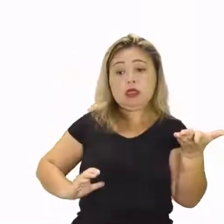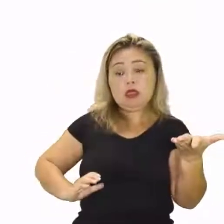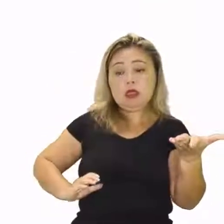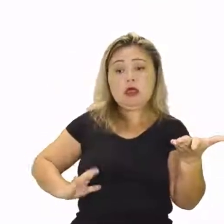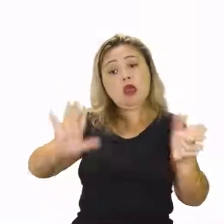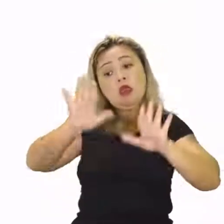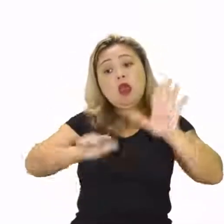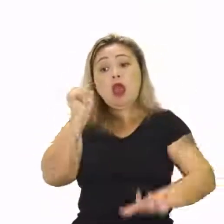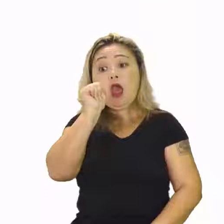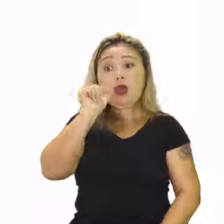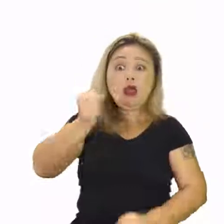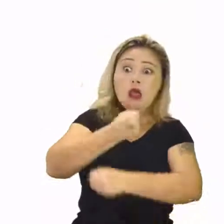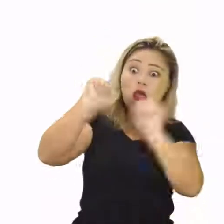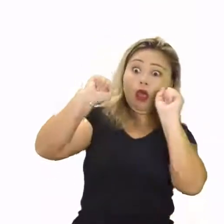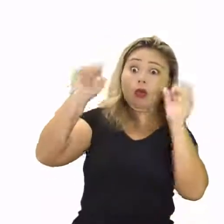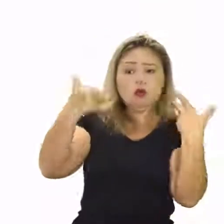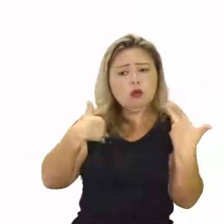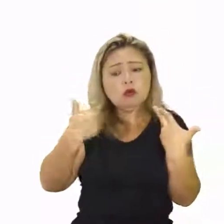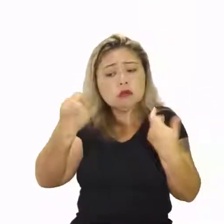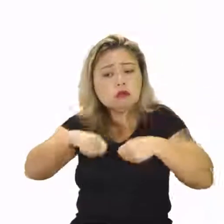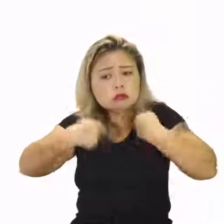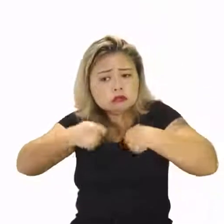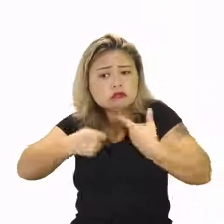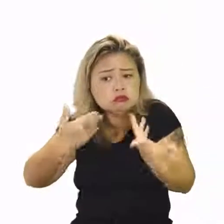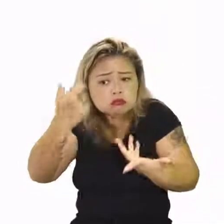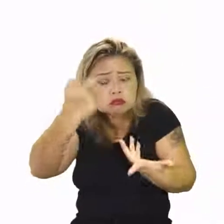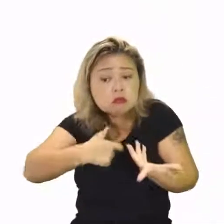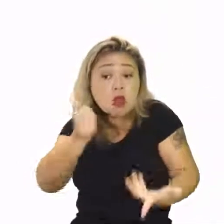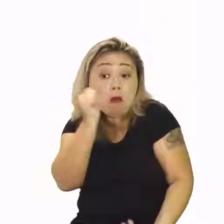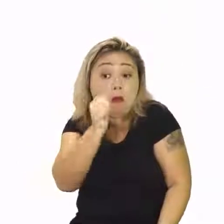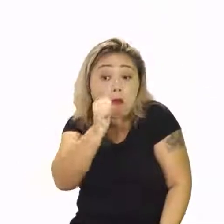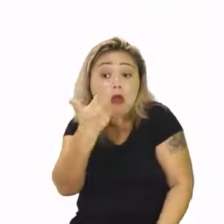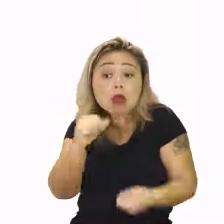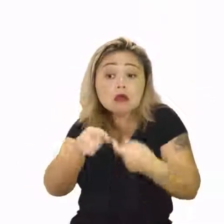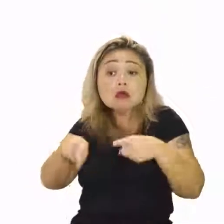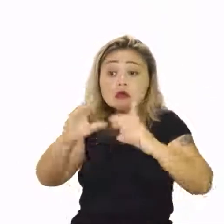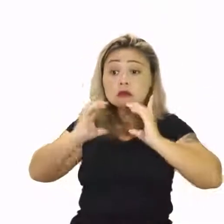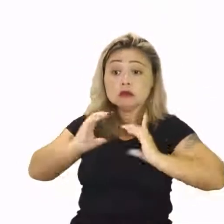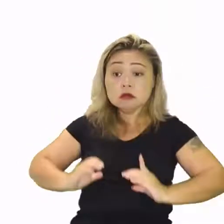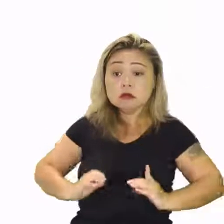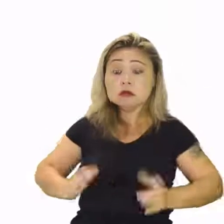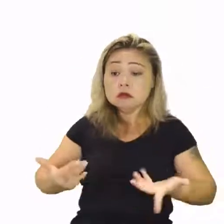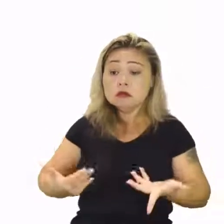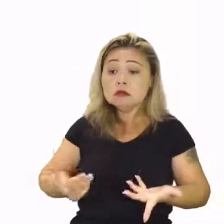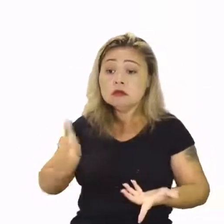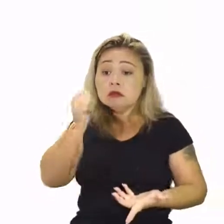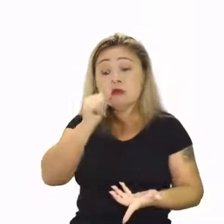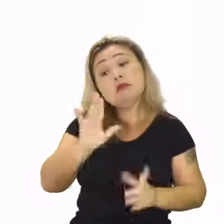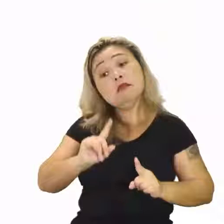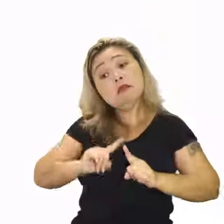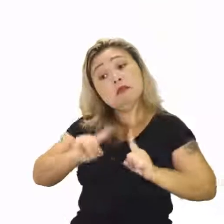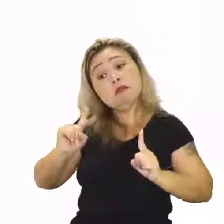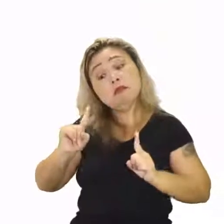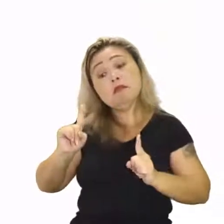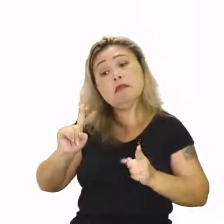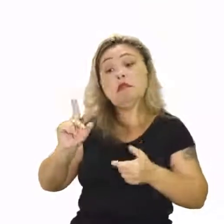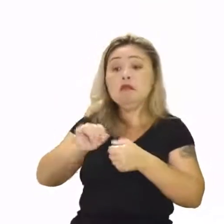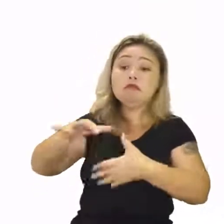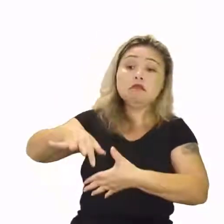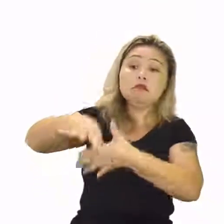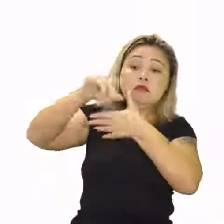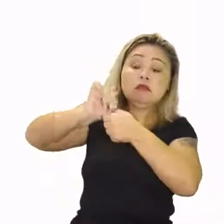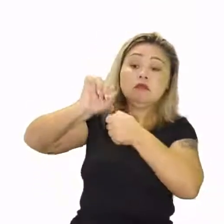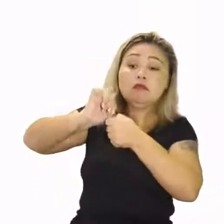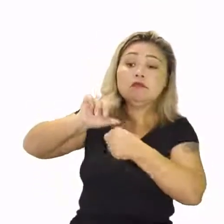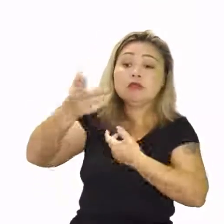algumas mulheres se revoltaram e disseram, não, nós precisamos também de direito das mulheres e das cidadãs. Infelizmente, a líder desse movimento,